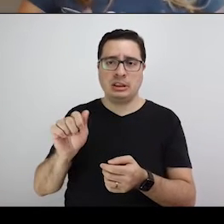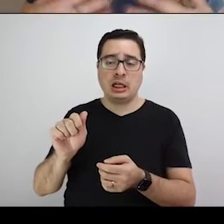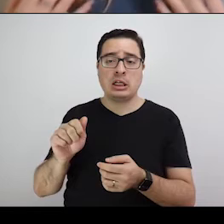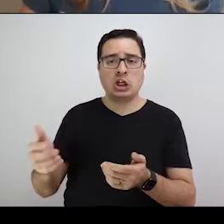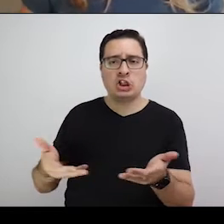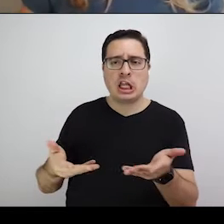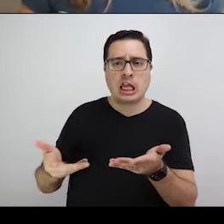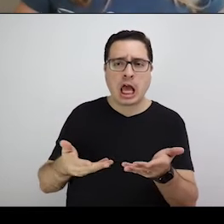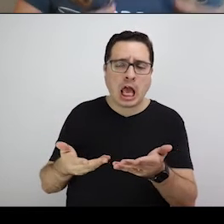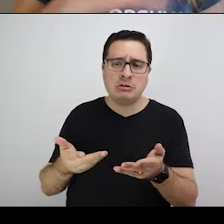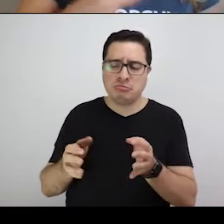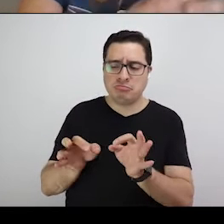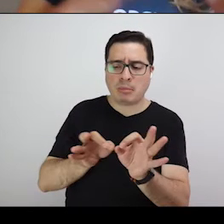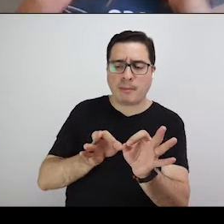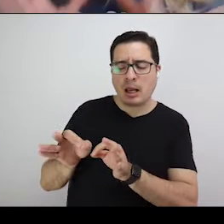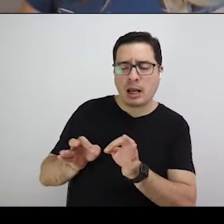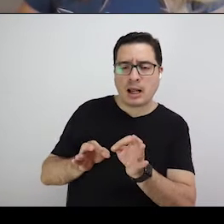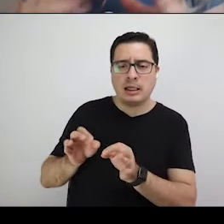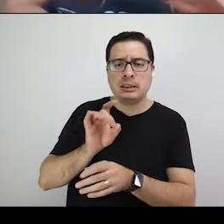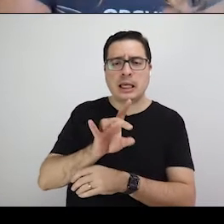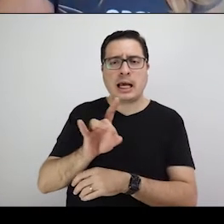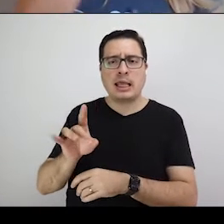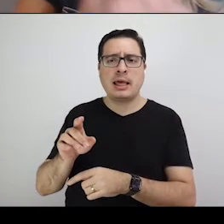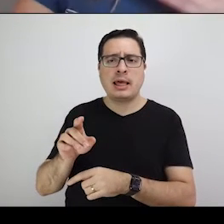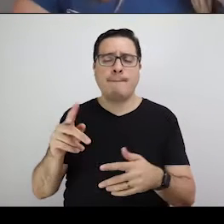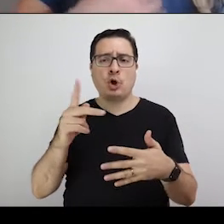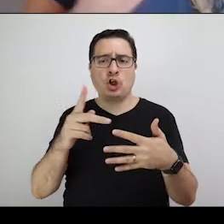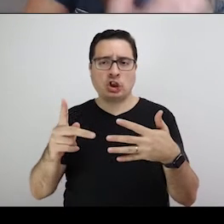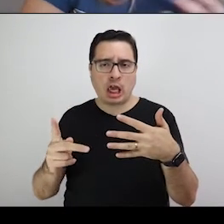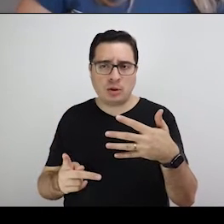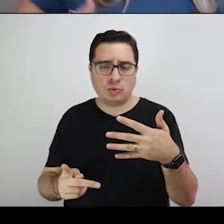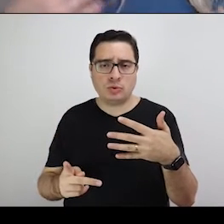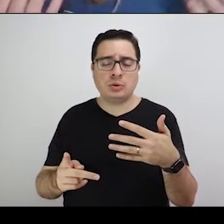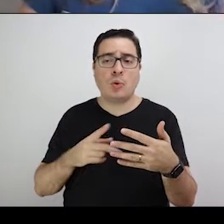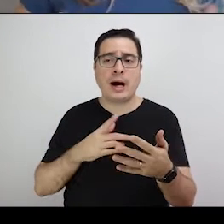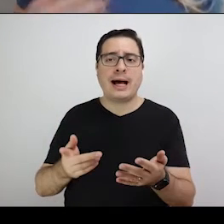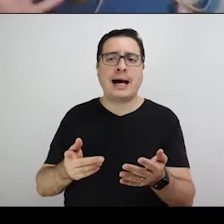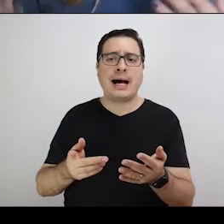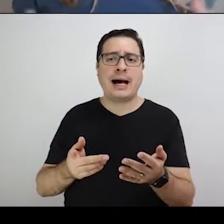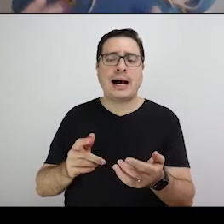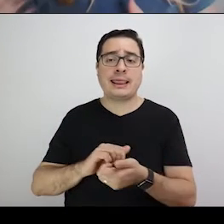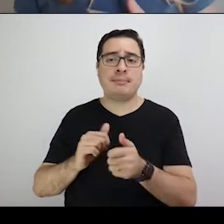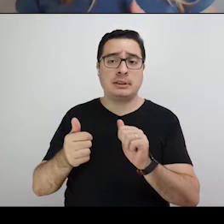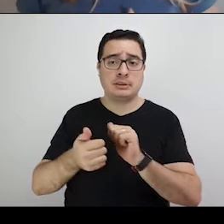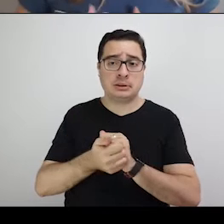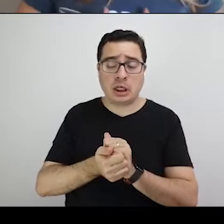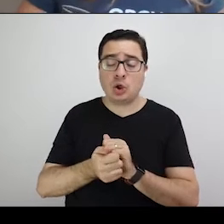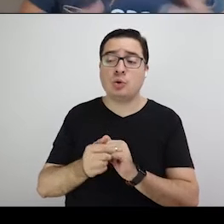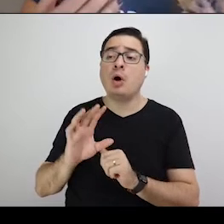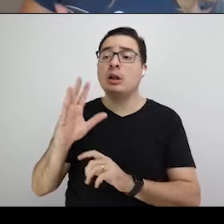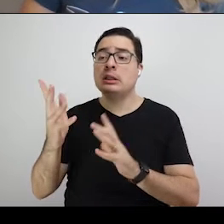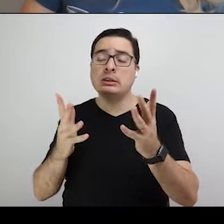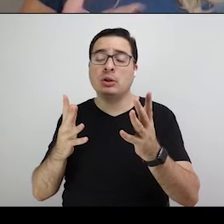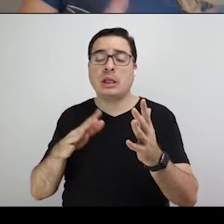de customizar cada projeto com a adaptação do contexto, da situação da empresa.